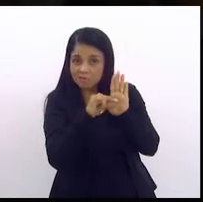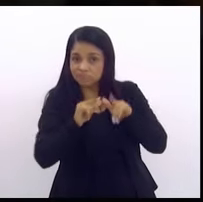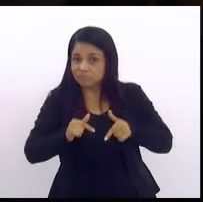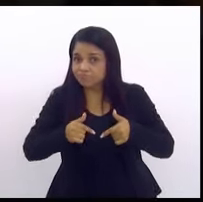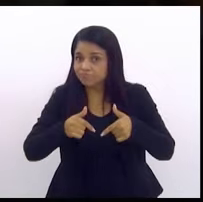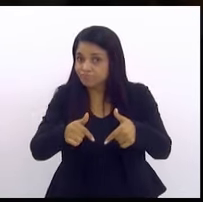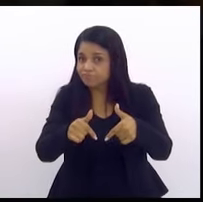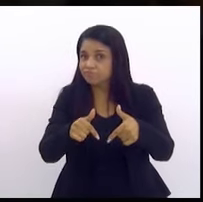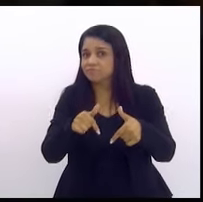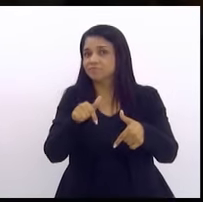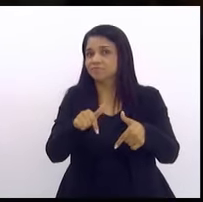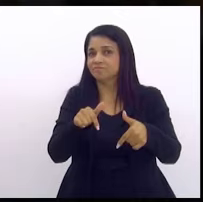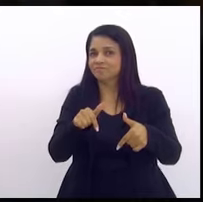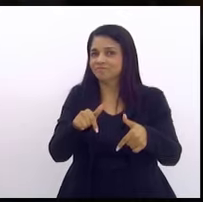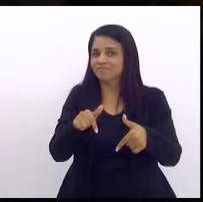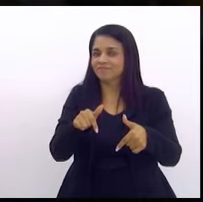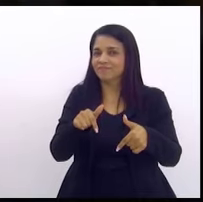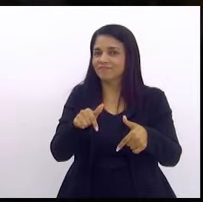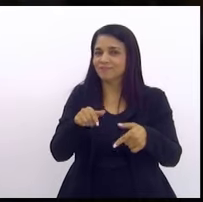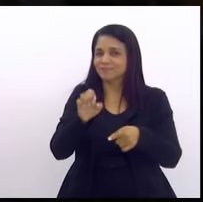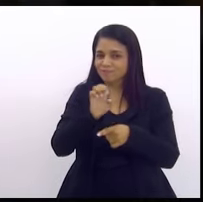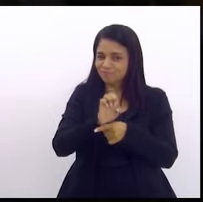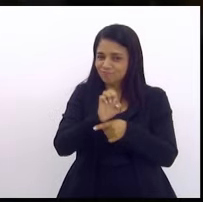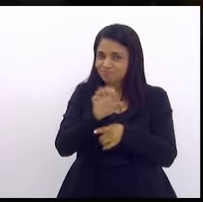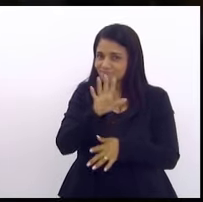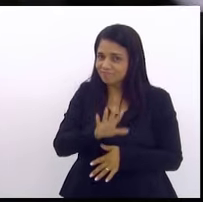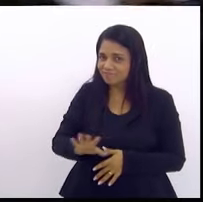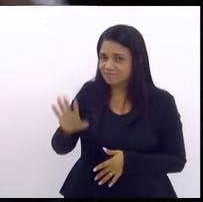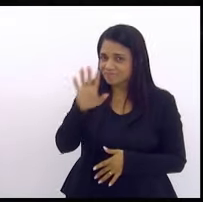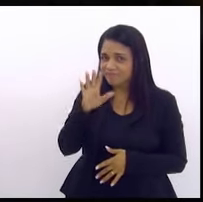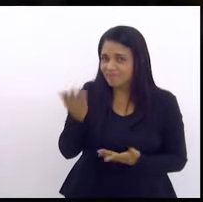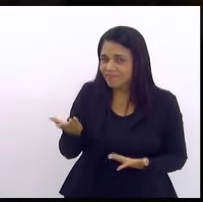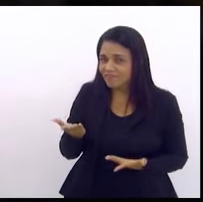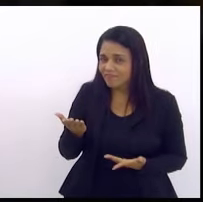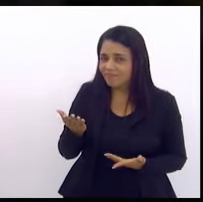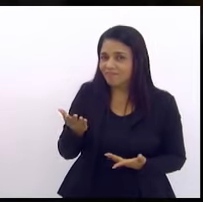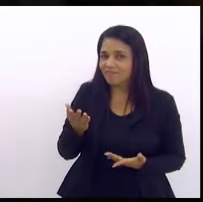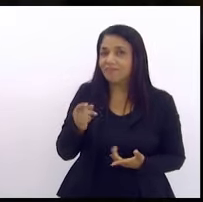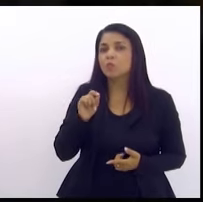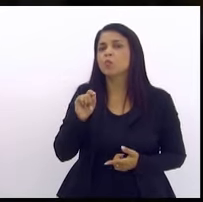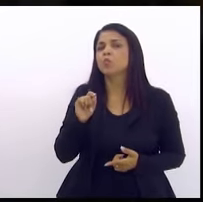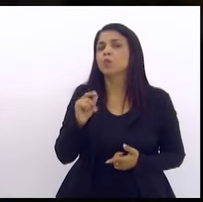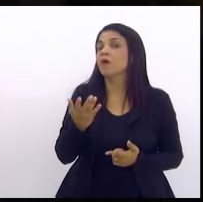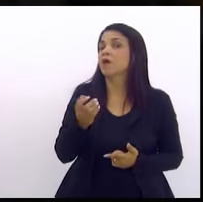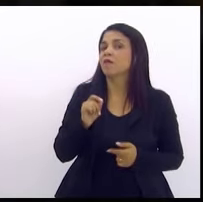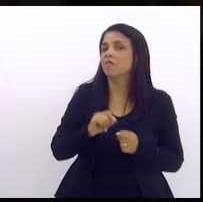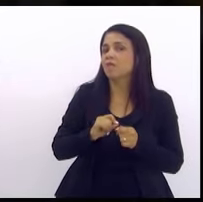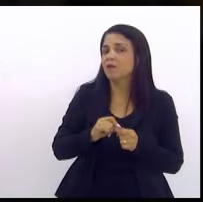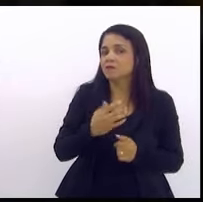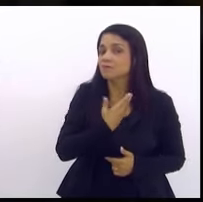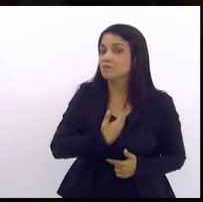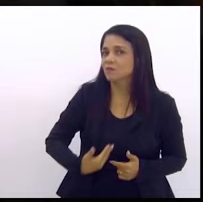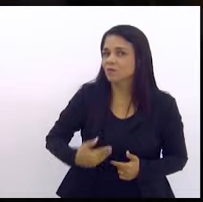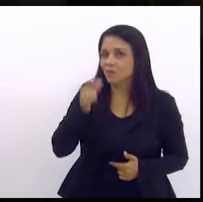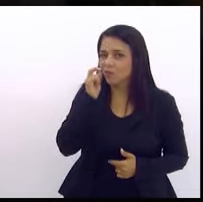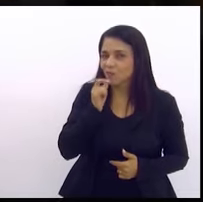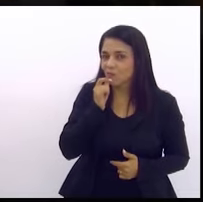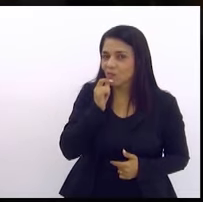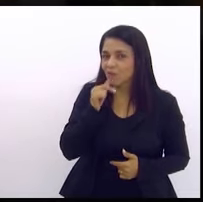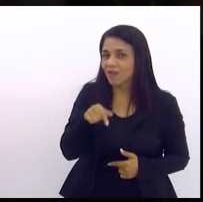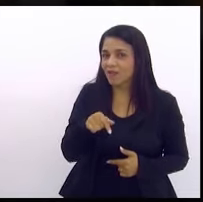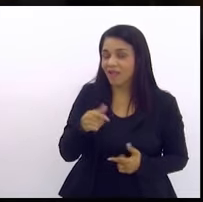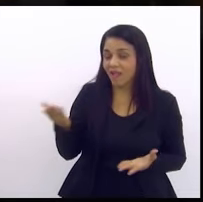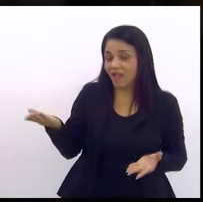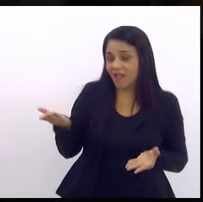fato, executada e viabilizada no âmbito do Estado do Rio de Janeiro. O que fez o governador do Estado? Entrou com